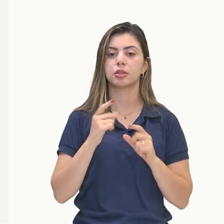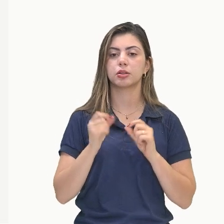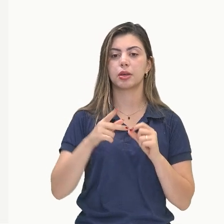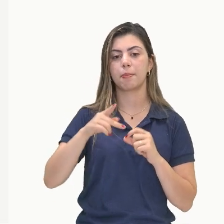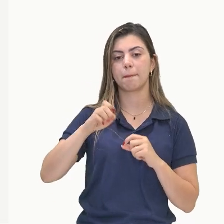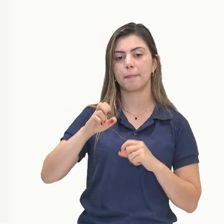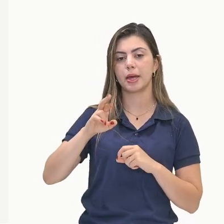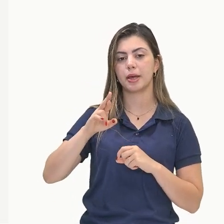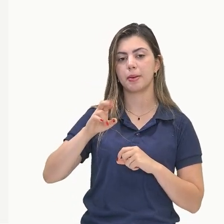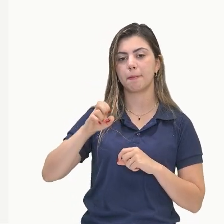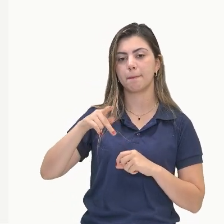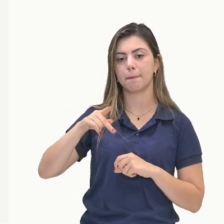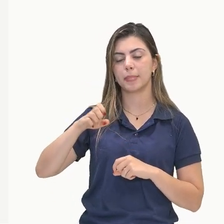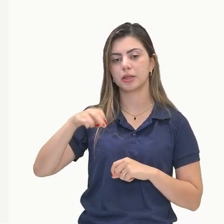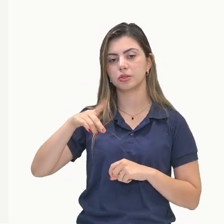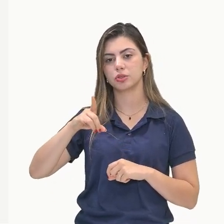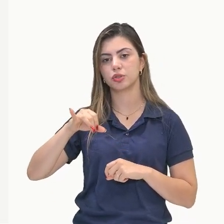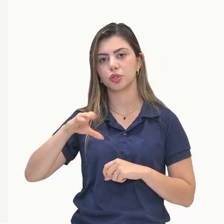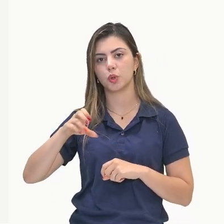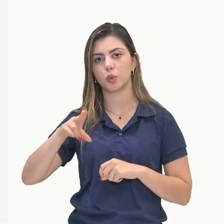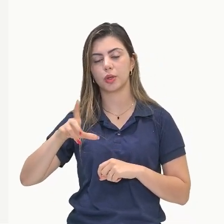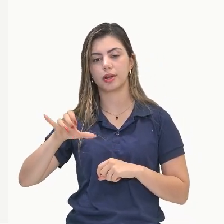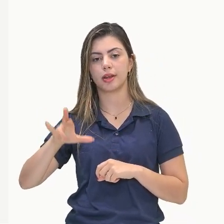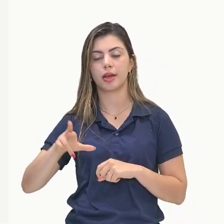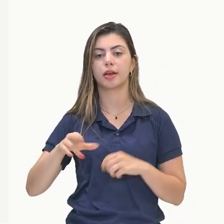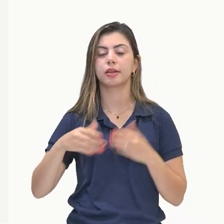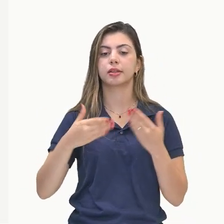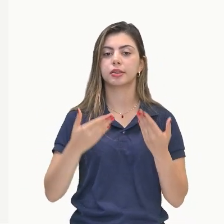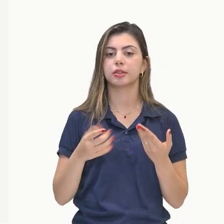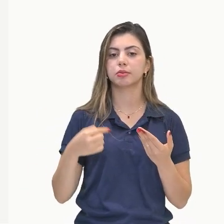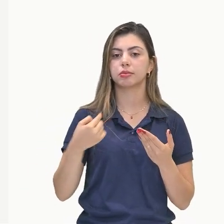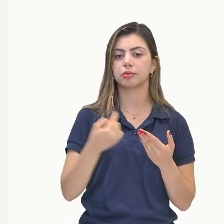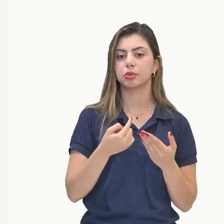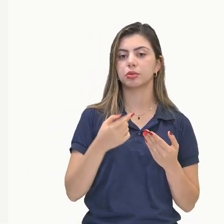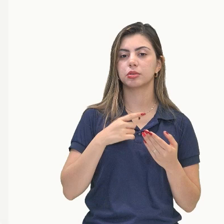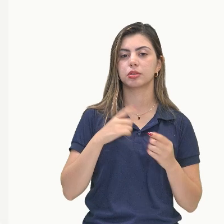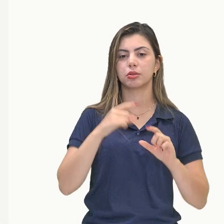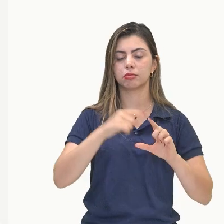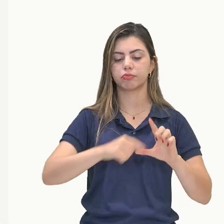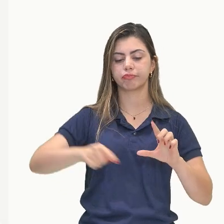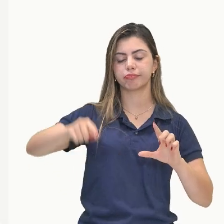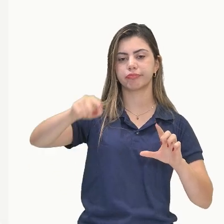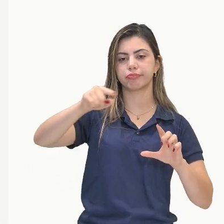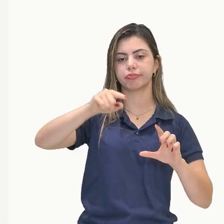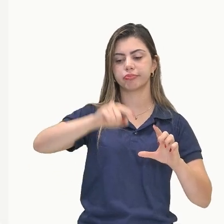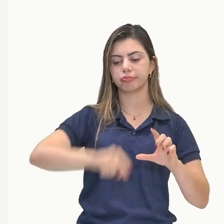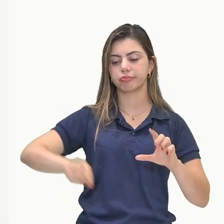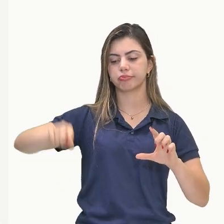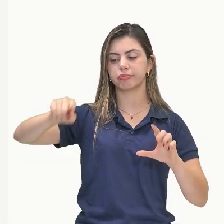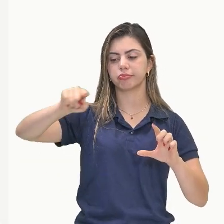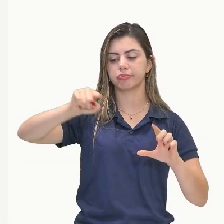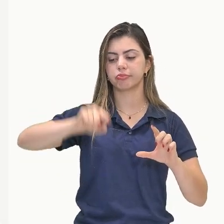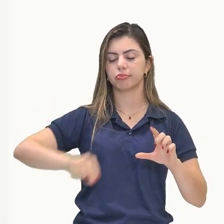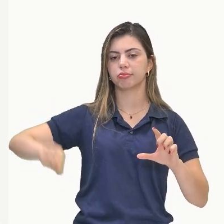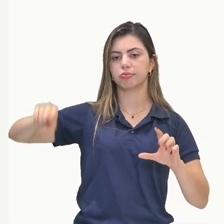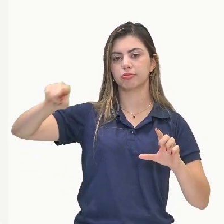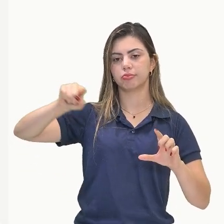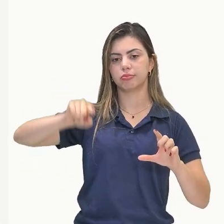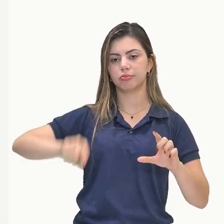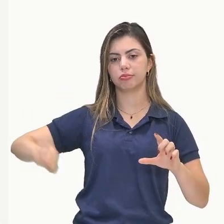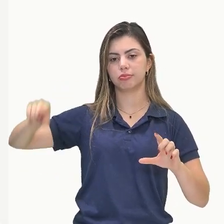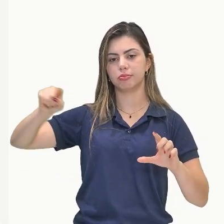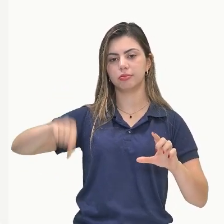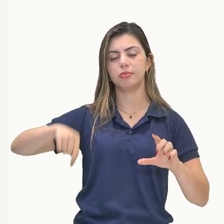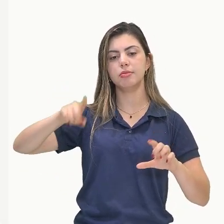composição desses dois movimentos vai me dar uma trajetória helicoidal, que eu chamo de um movimento